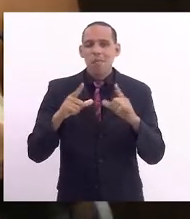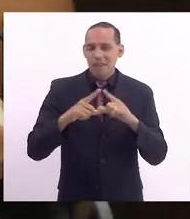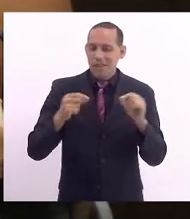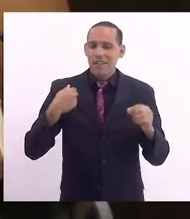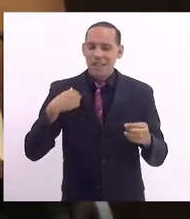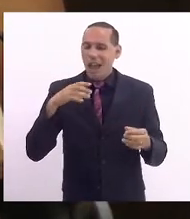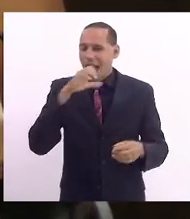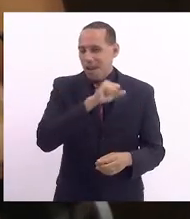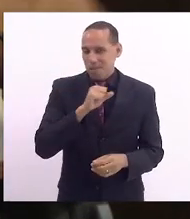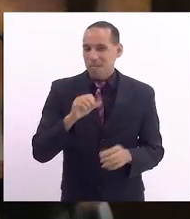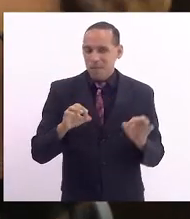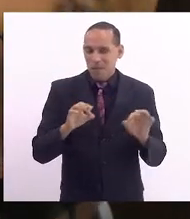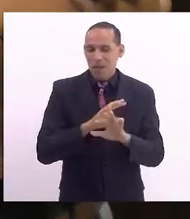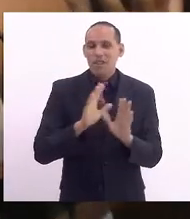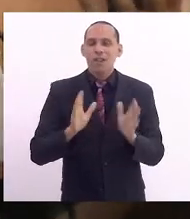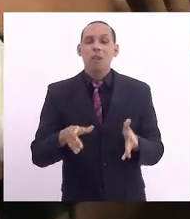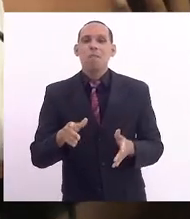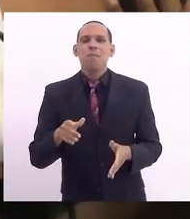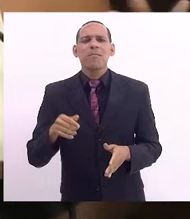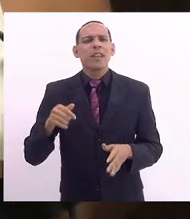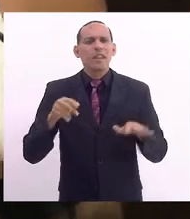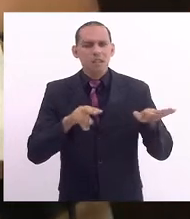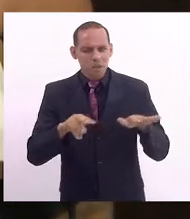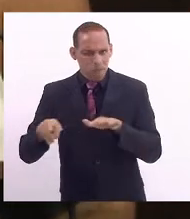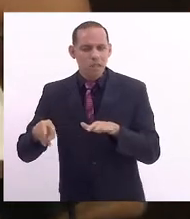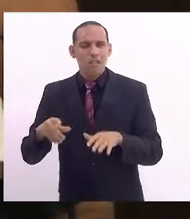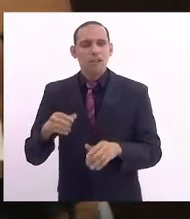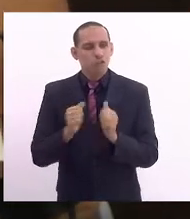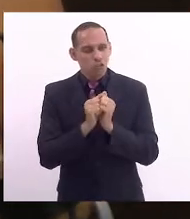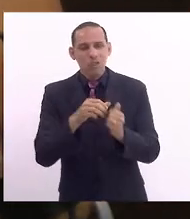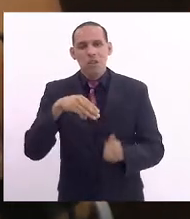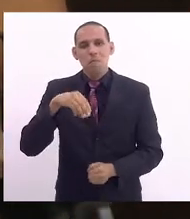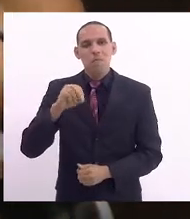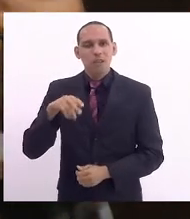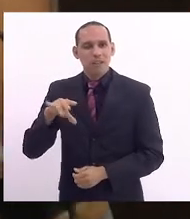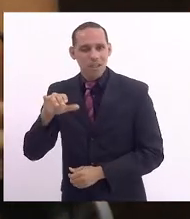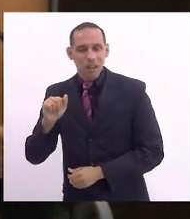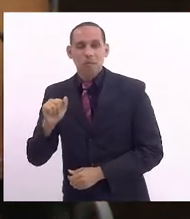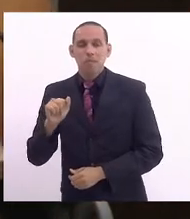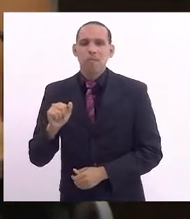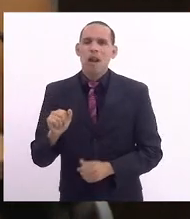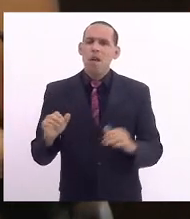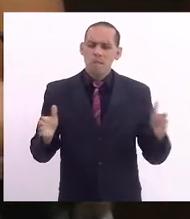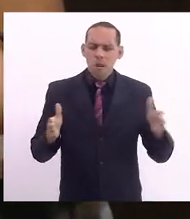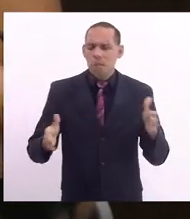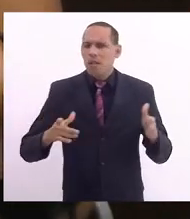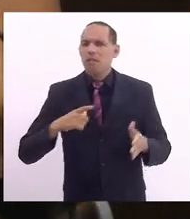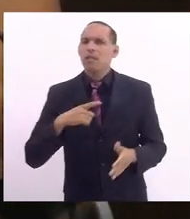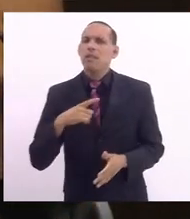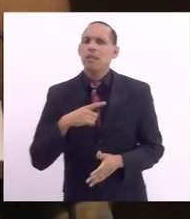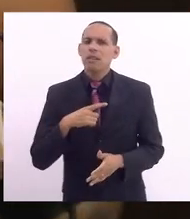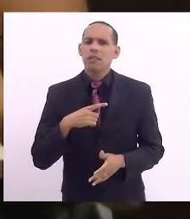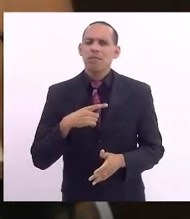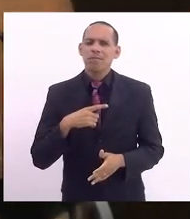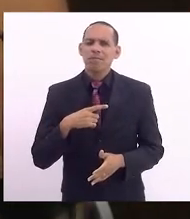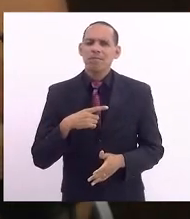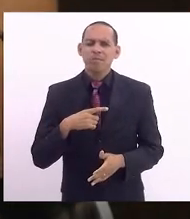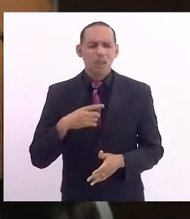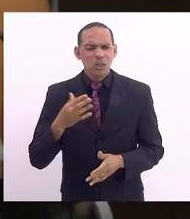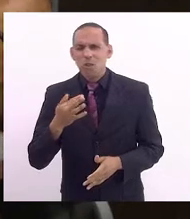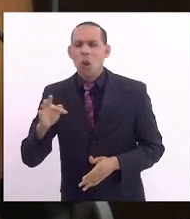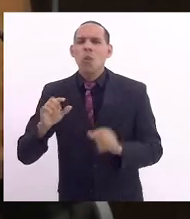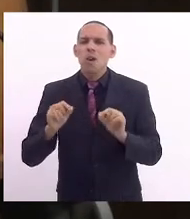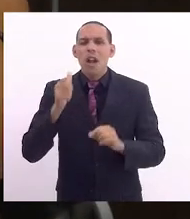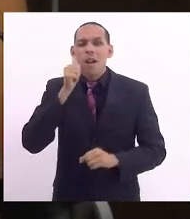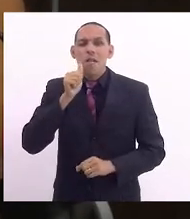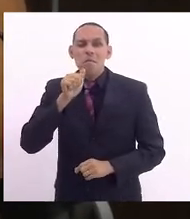que eu sei que é rapidinho, a gente teve essa semana, a Mônica Cunha esteve lá, um momento... Foi muito doído de ouvir as